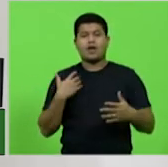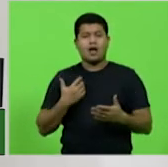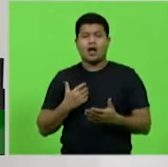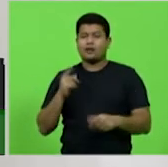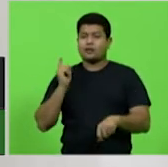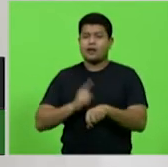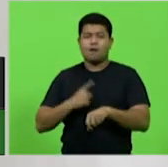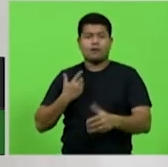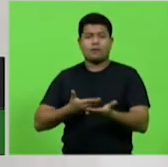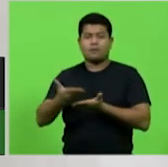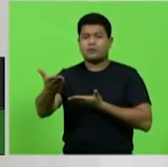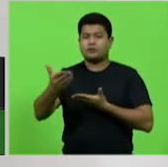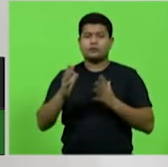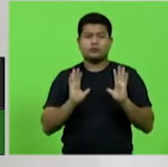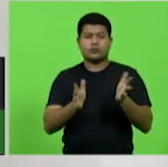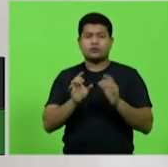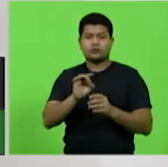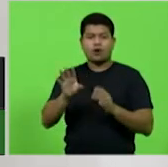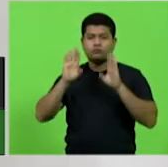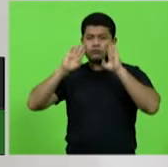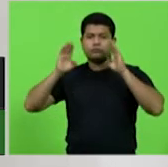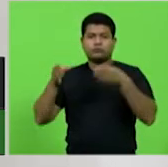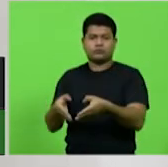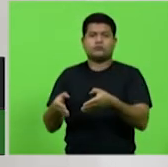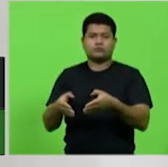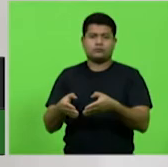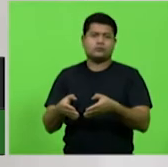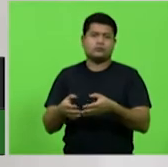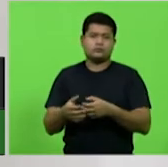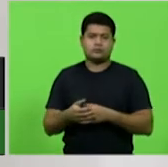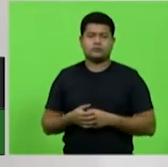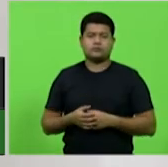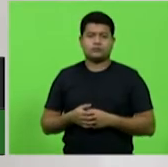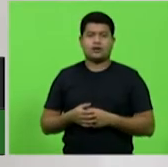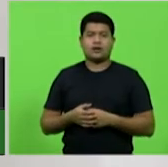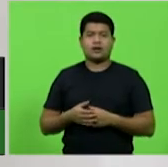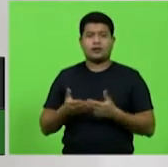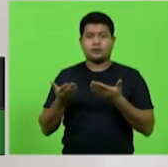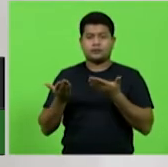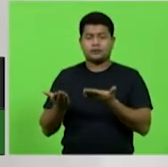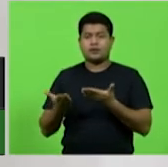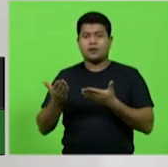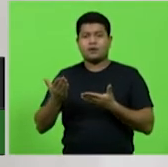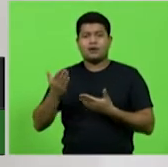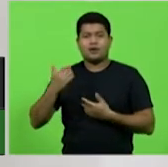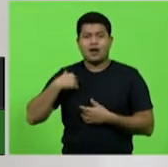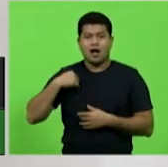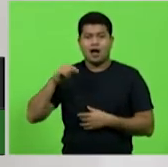espaços. A direção partidária estadual,